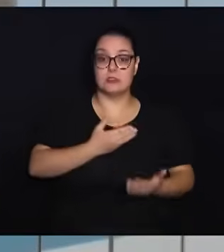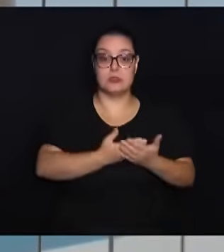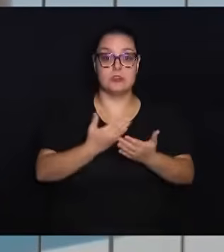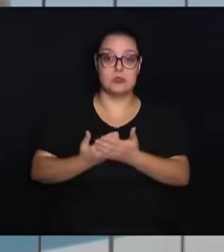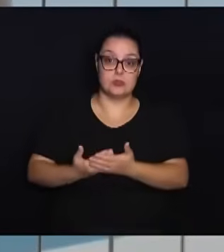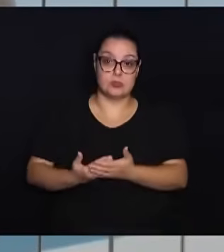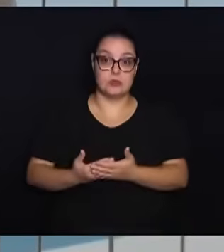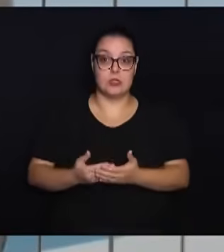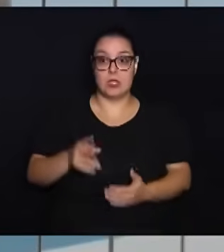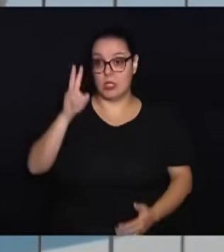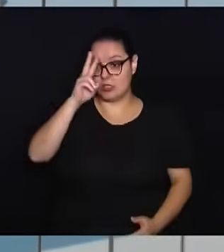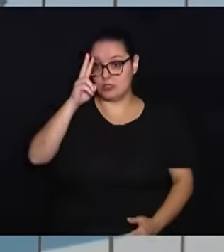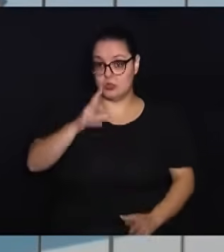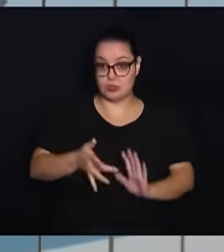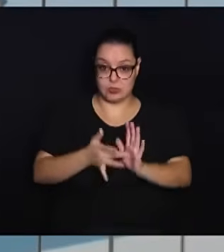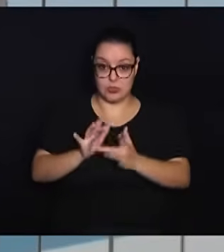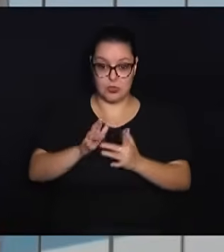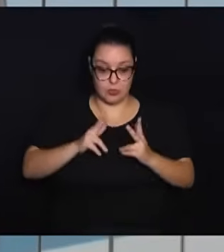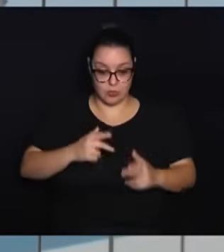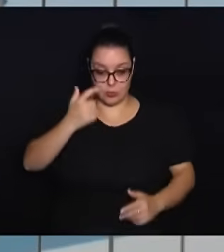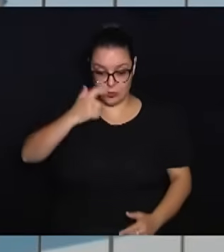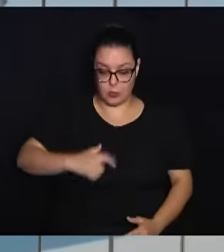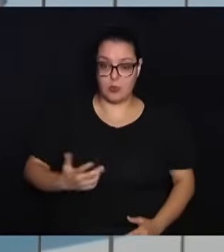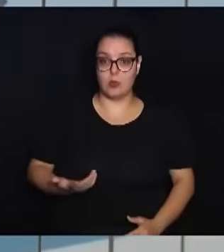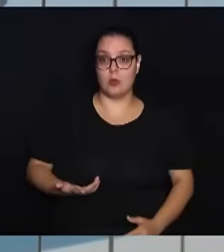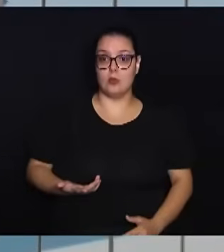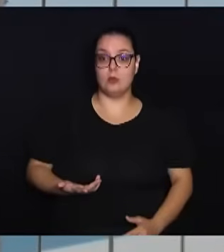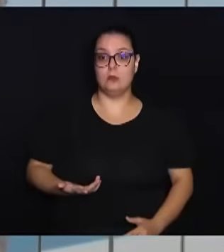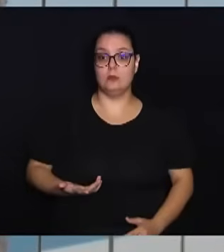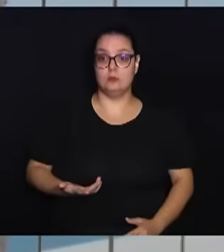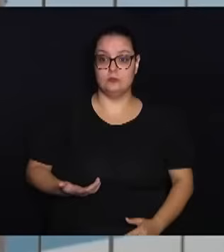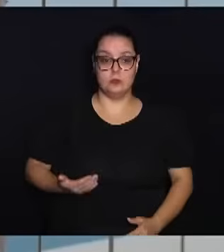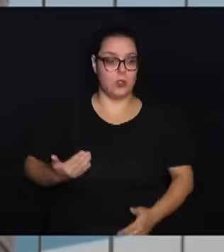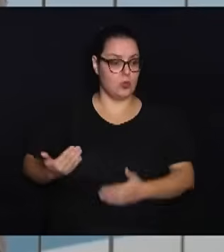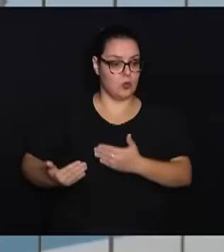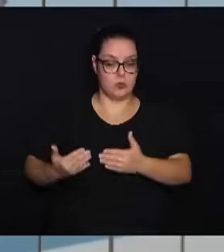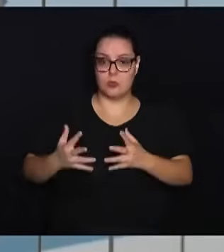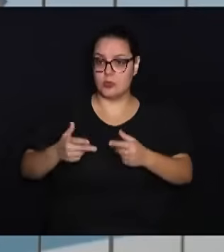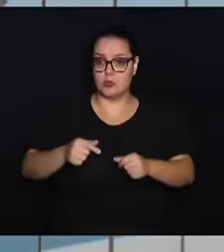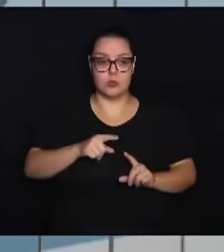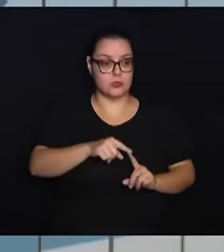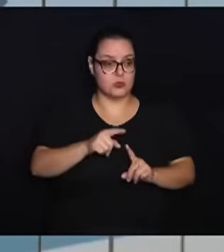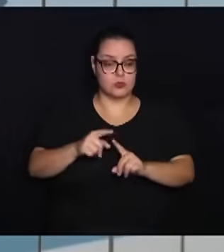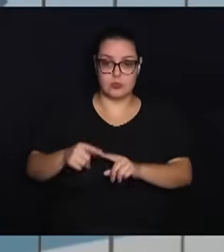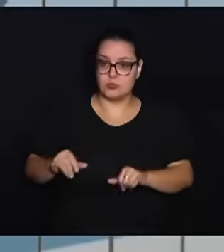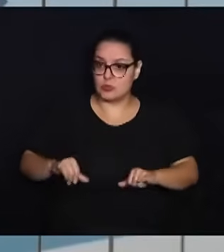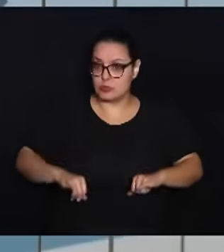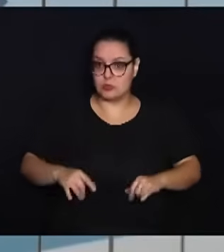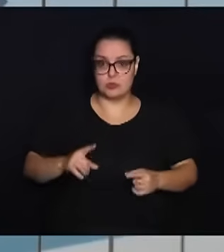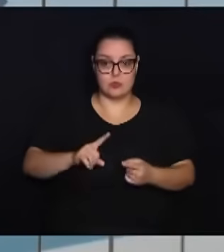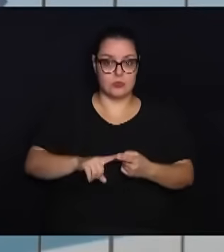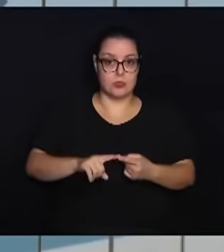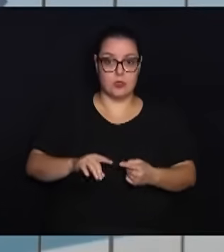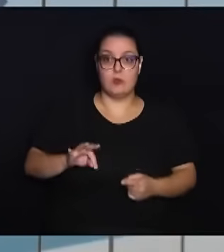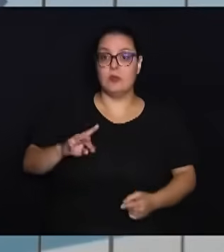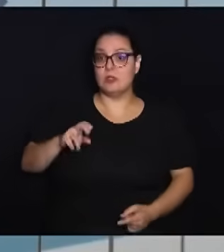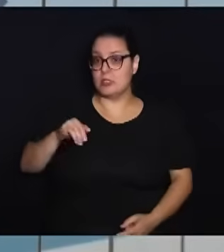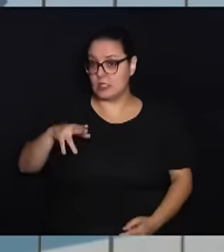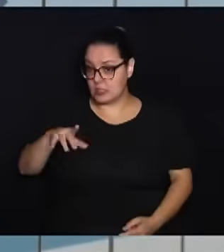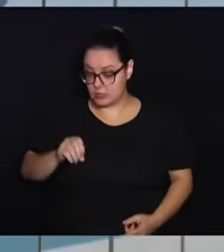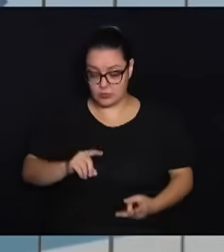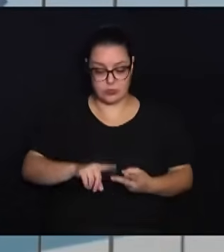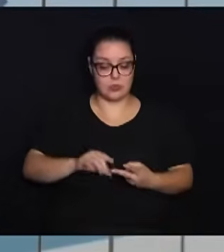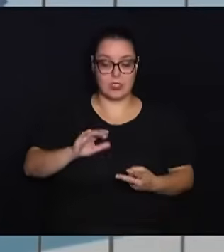de Jesus, por exemplo, como homem, ele passou por todos os tipos de dores. Jesus foi traído, Jesus foi